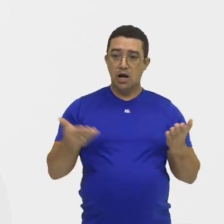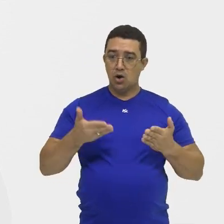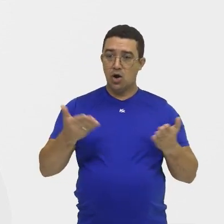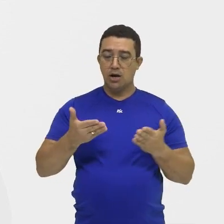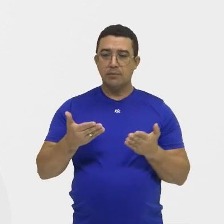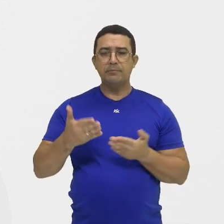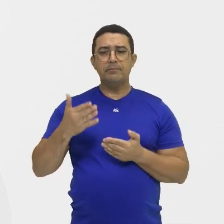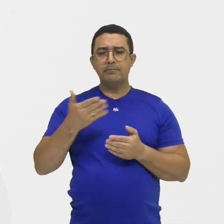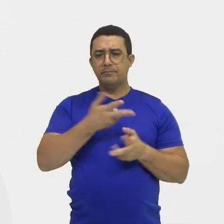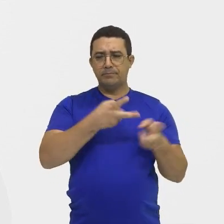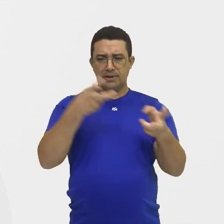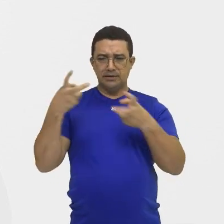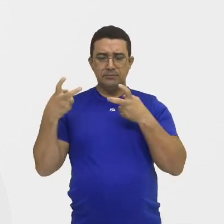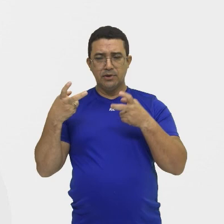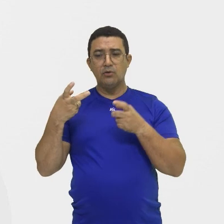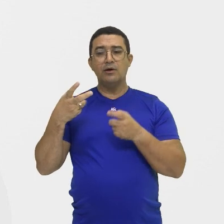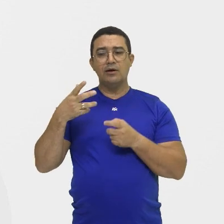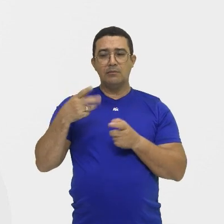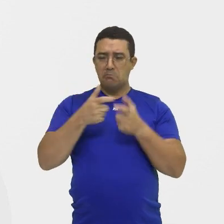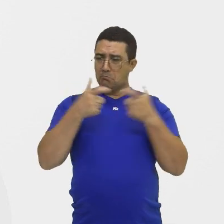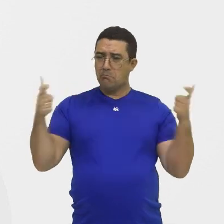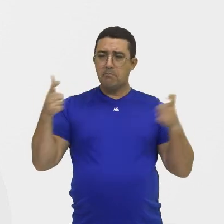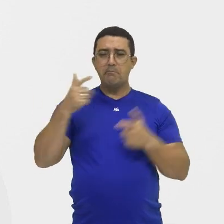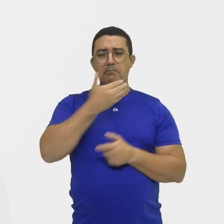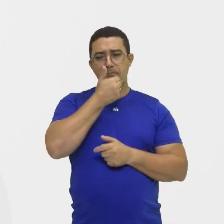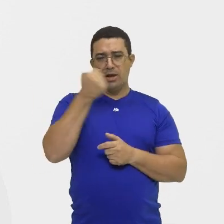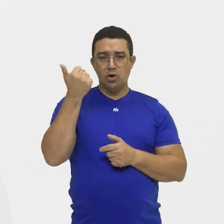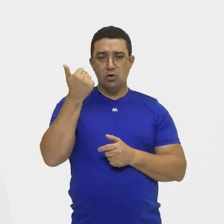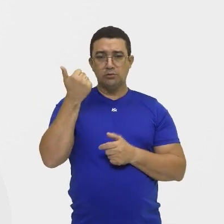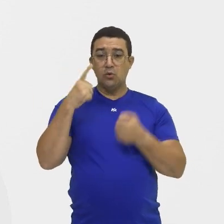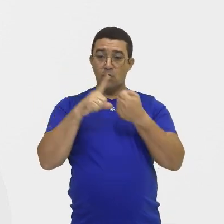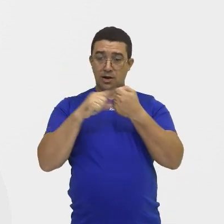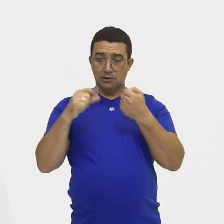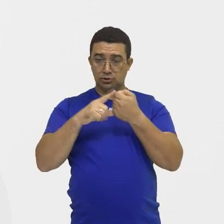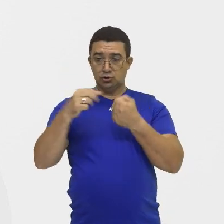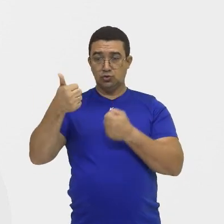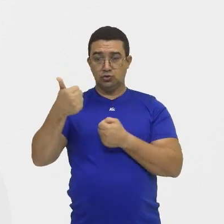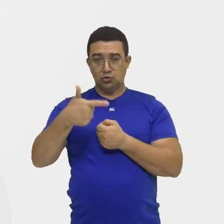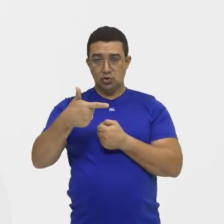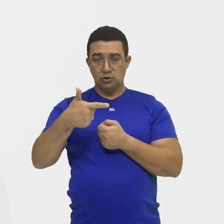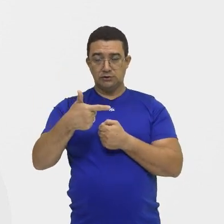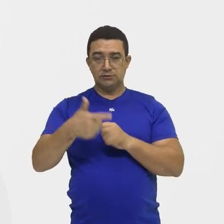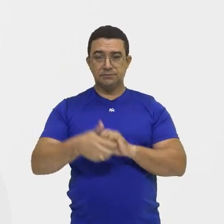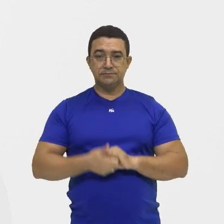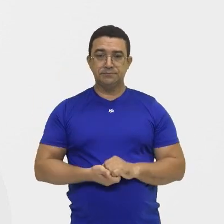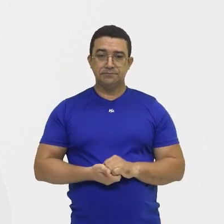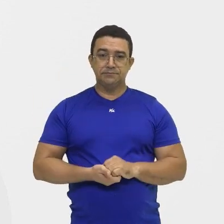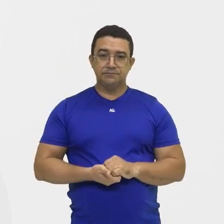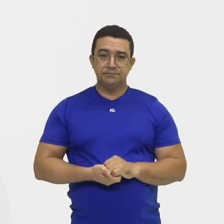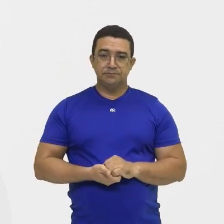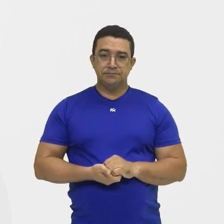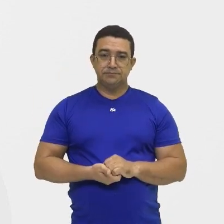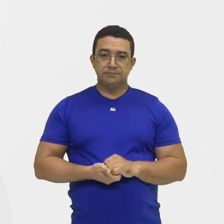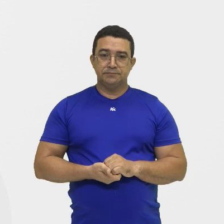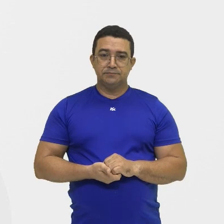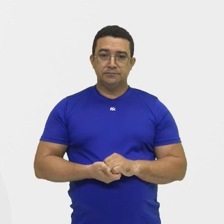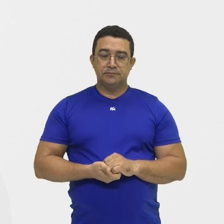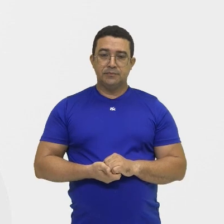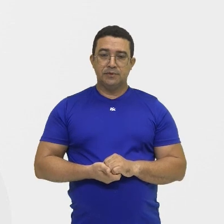né? A compreensão se ampliou. Então, o artigo 12 dessa lei 13.827 diz o